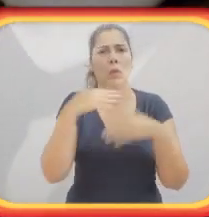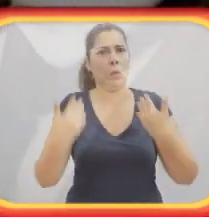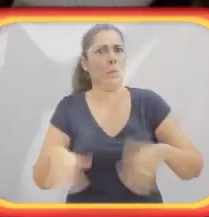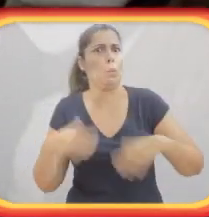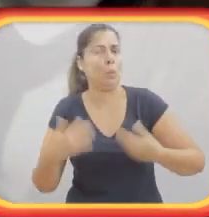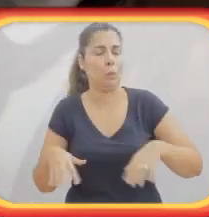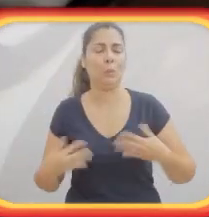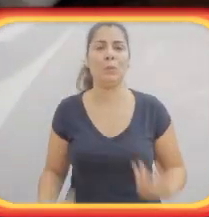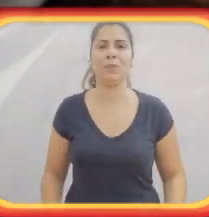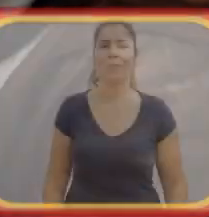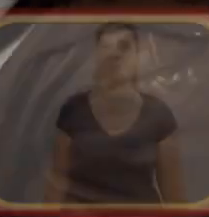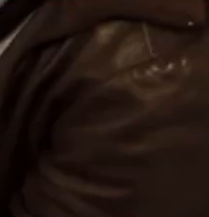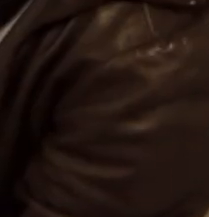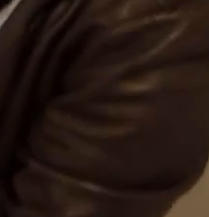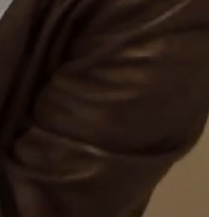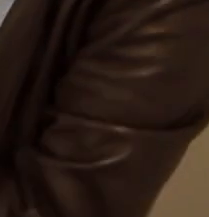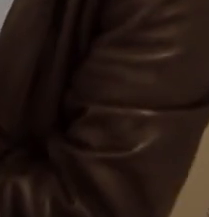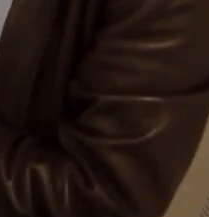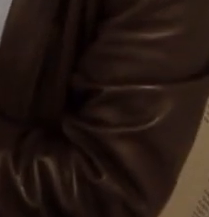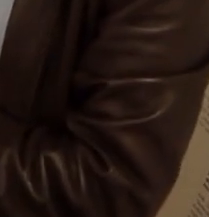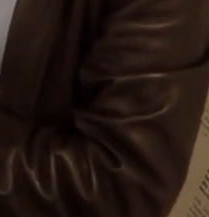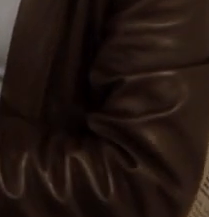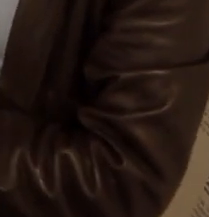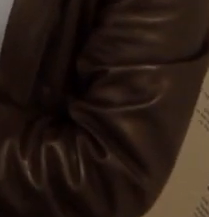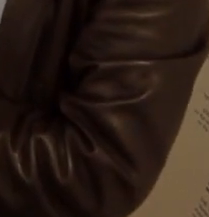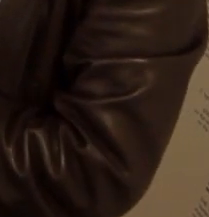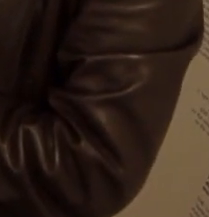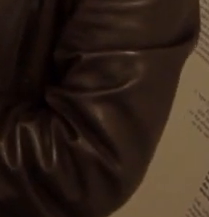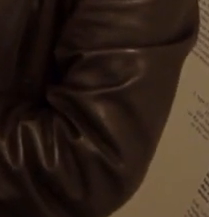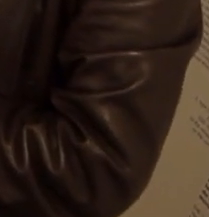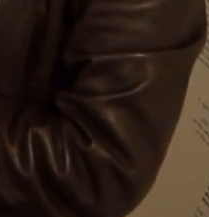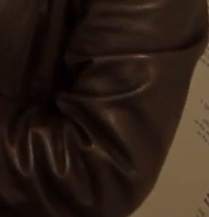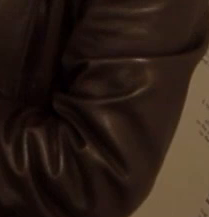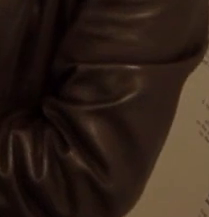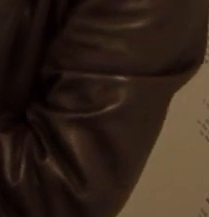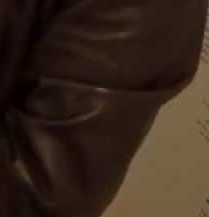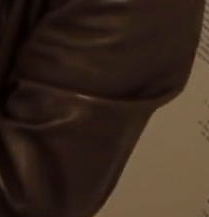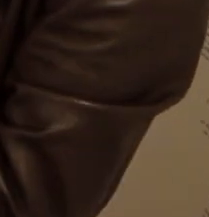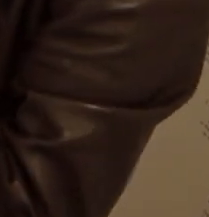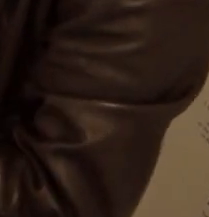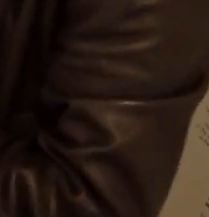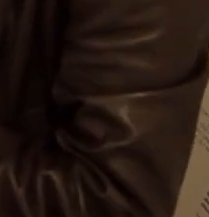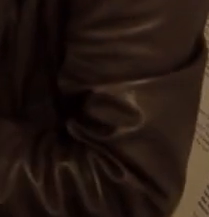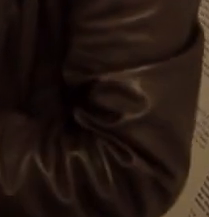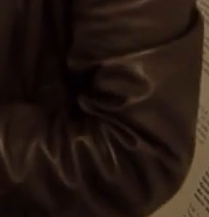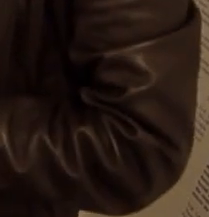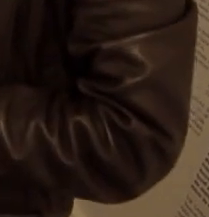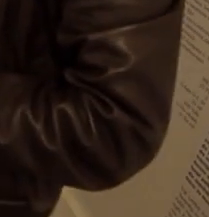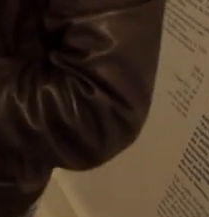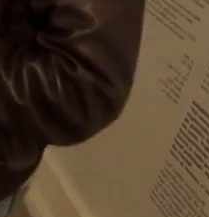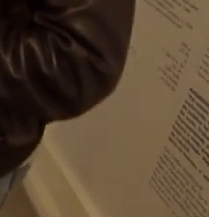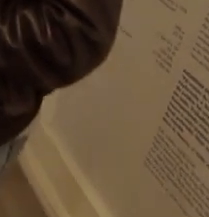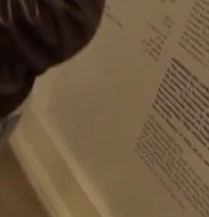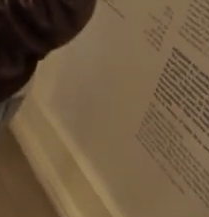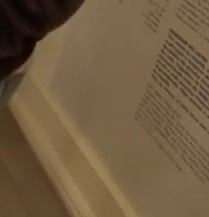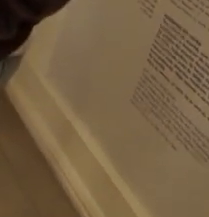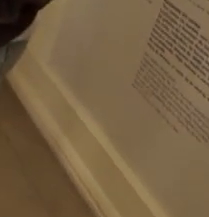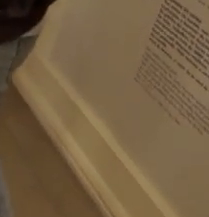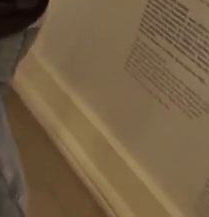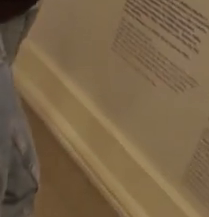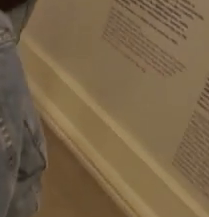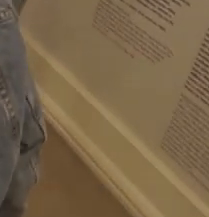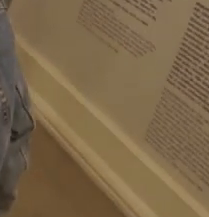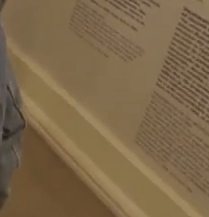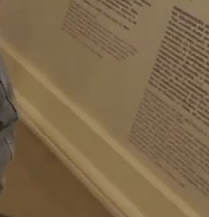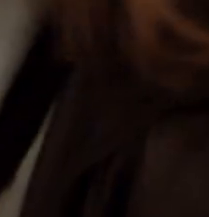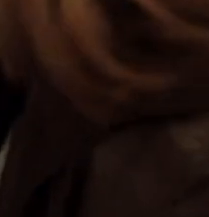nessa altura para estudar o sistema de funcionamento com máquinas a vapor. Ela funciona. Eu posso pôr a